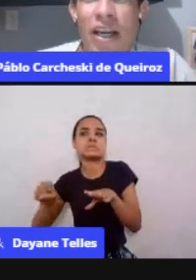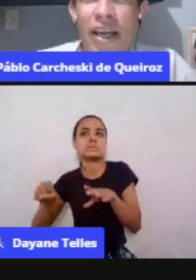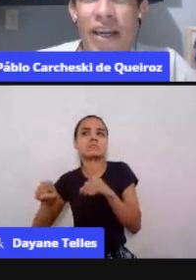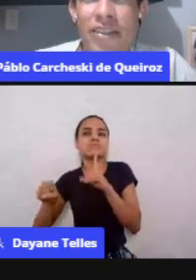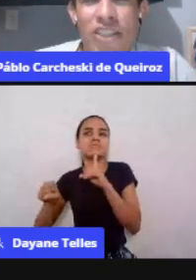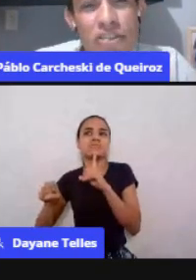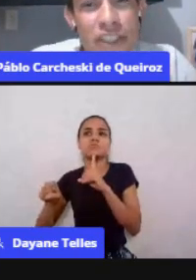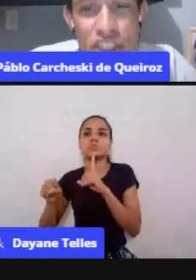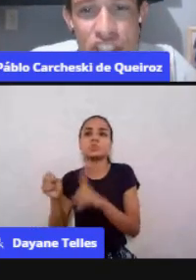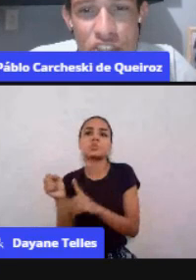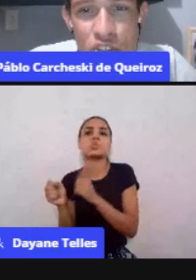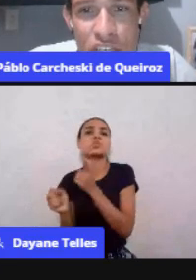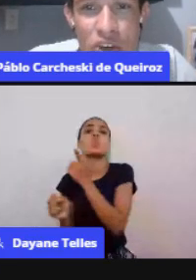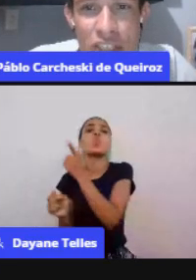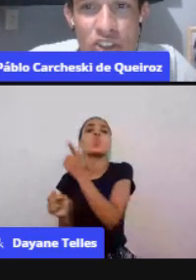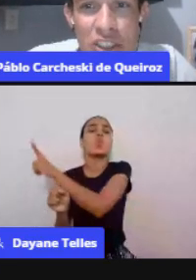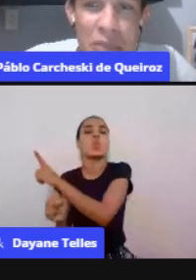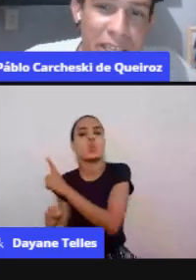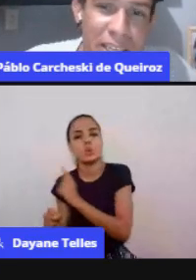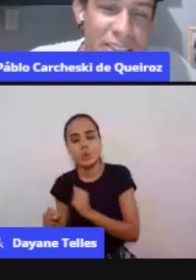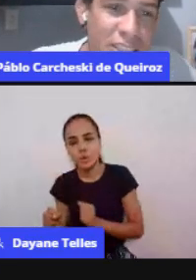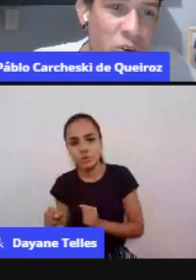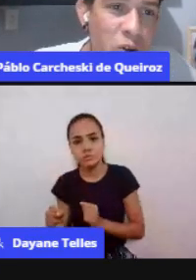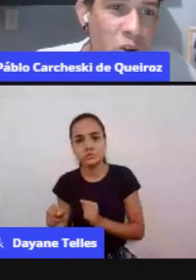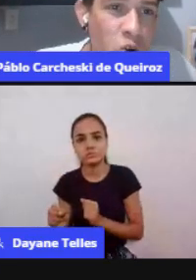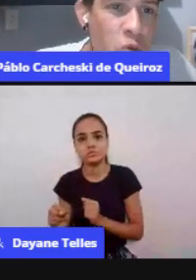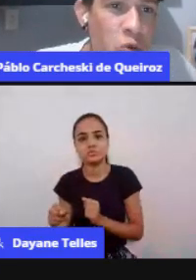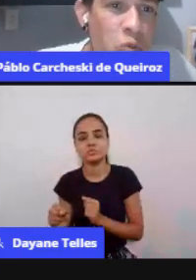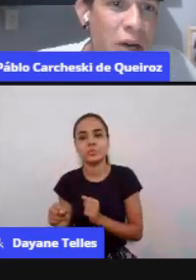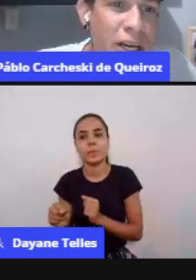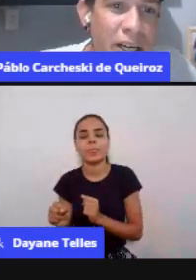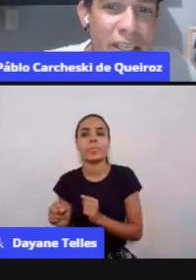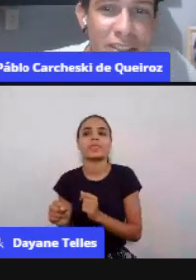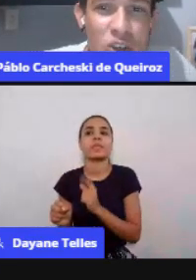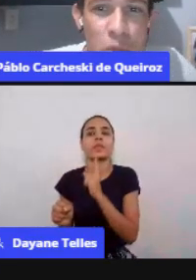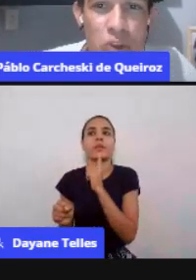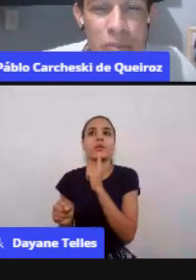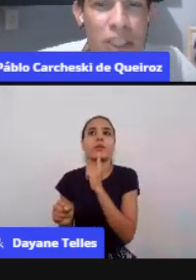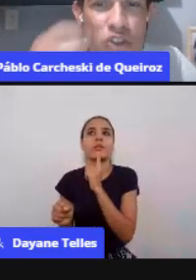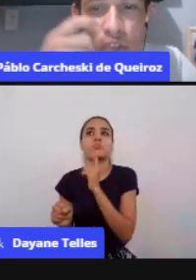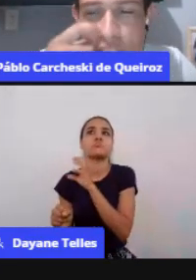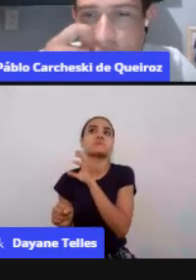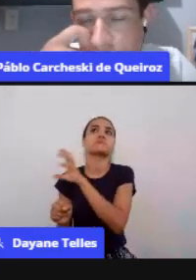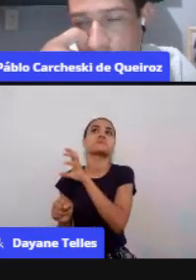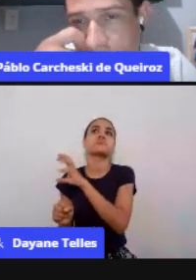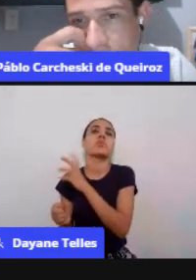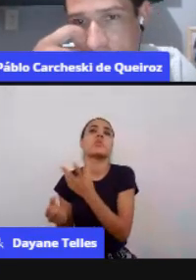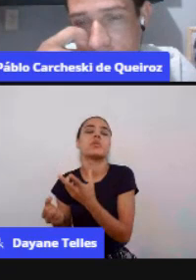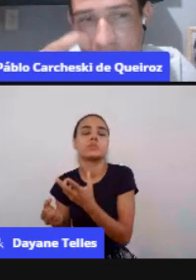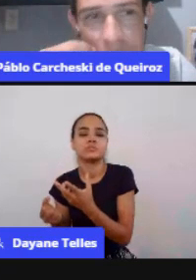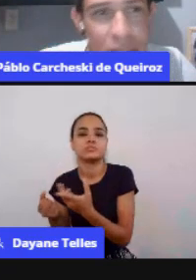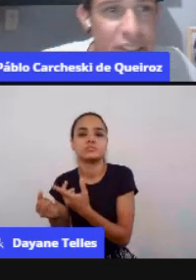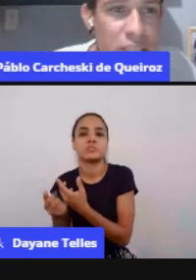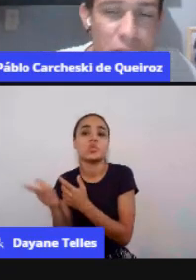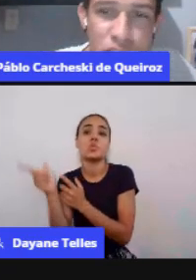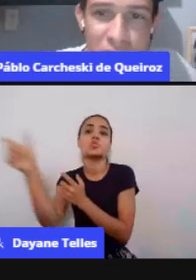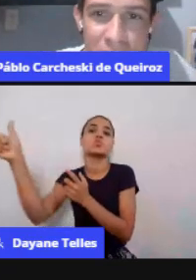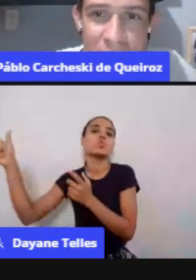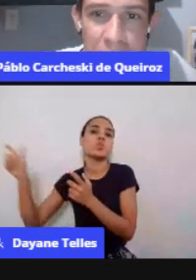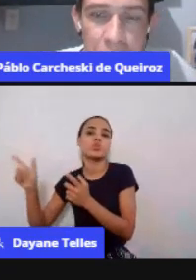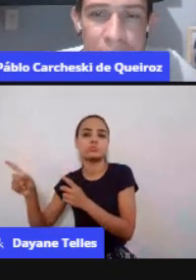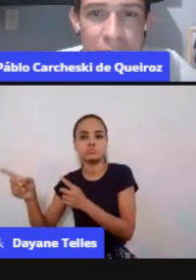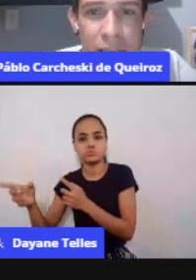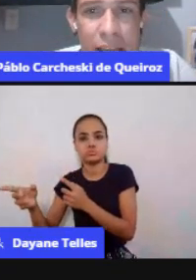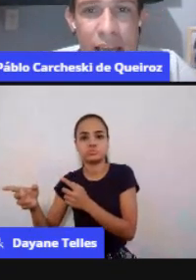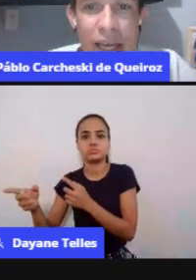fazendo, se divertindo ou dialogando de outras maneiras, né? Então, uma questão que possibilitou isso foi essa, né, que está apresentada para